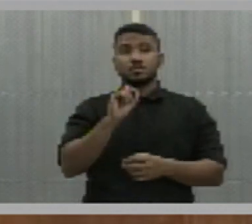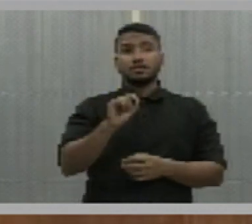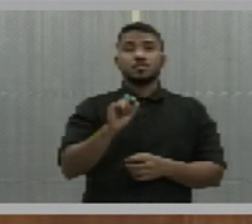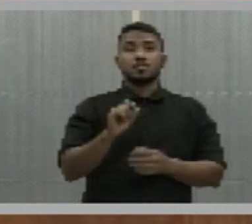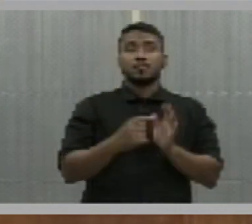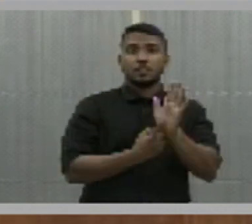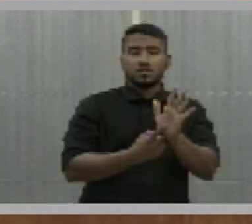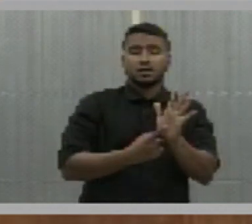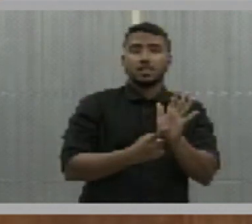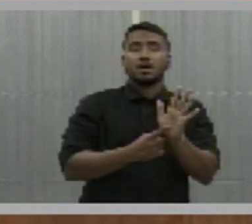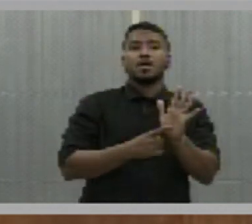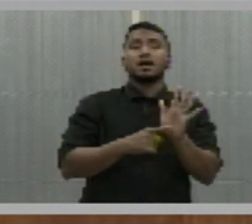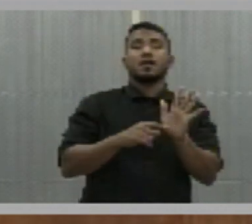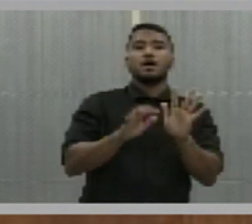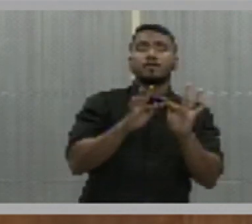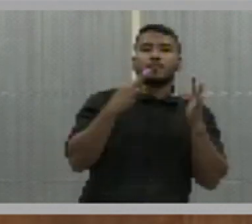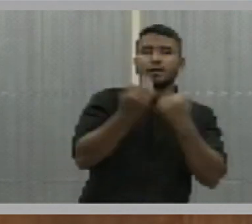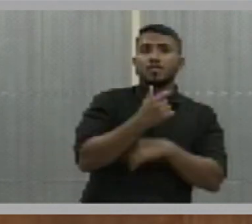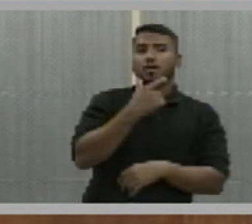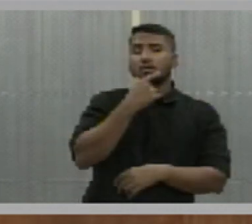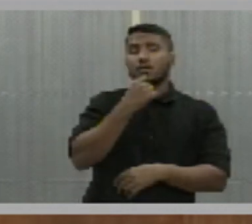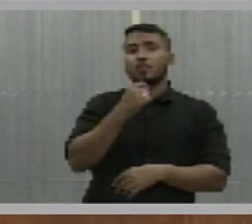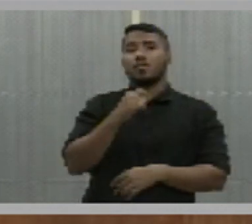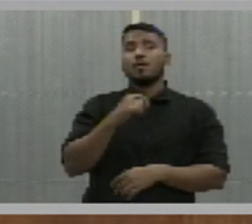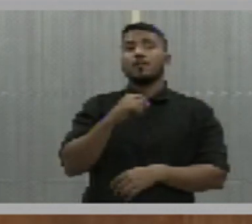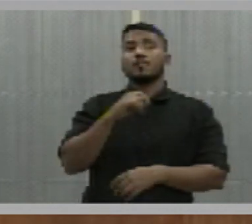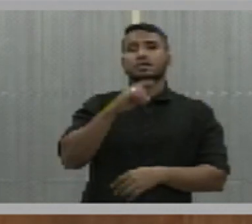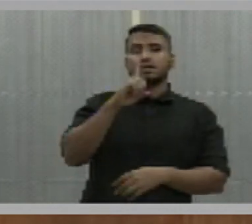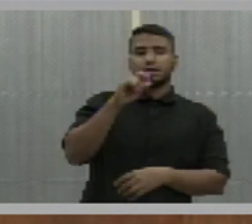de apresentar condolências às famílias dos senhores